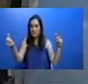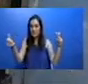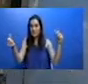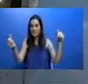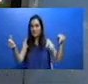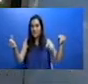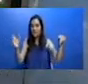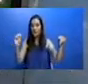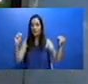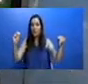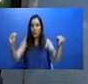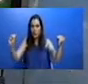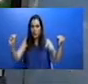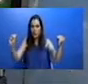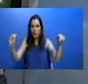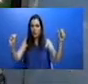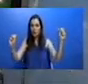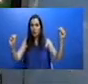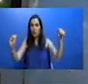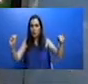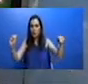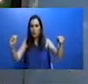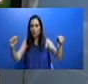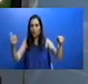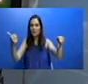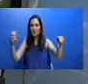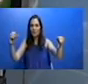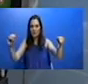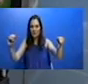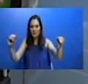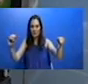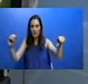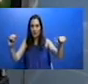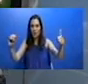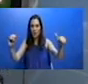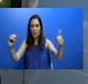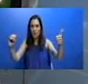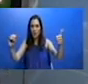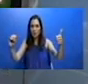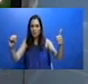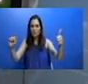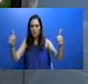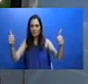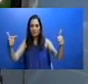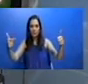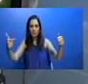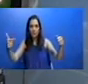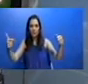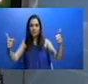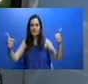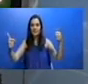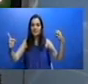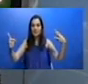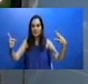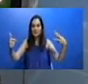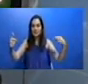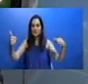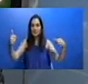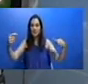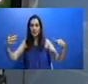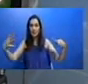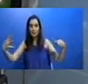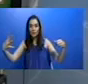6, 7, 8, 9, 10, 11, 12,